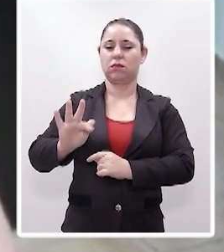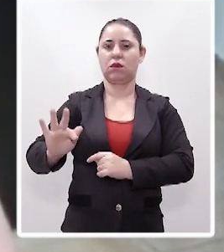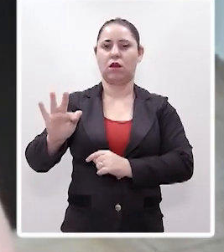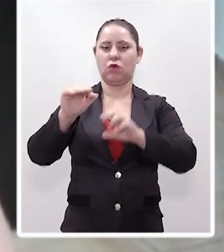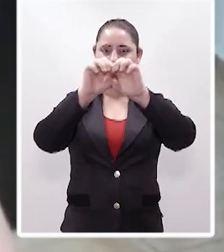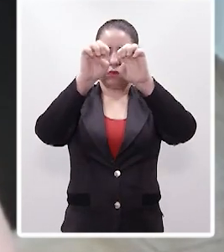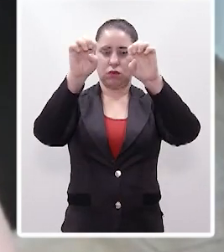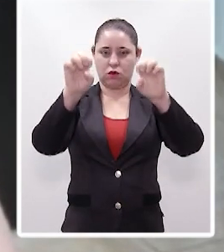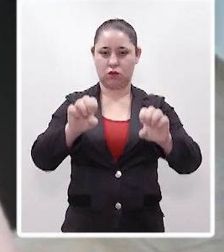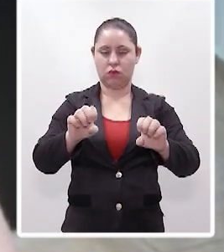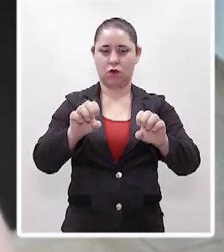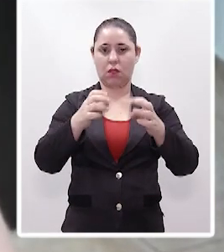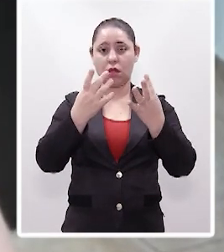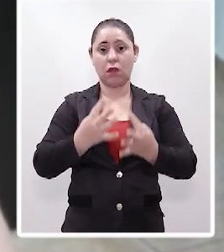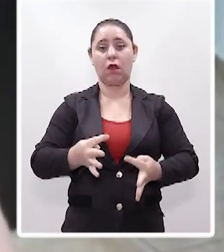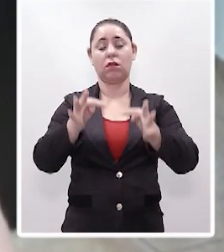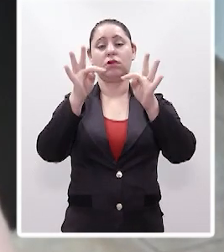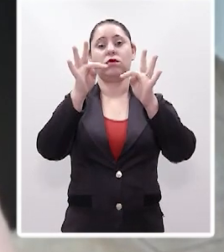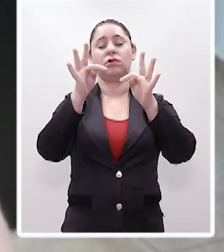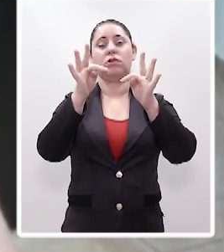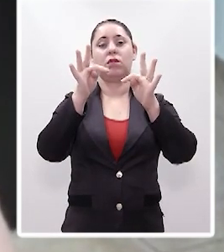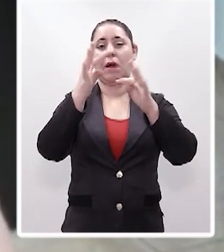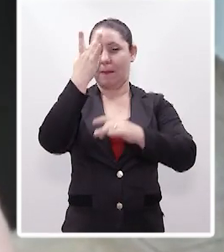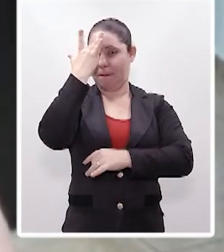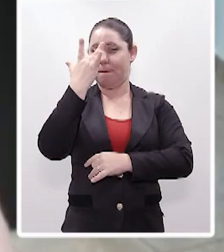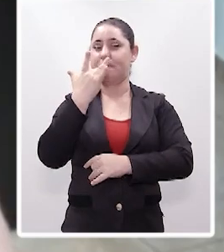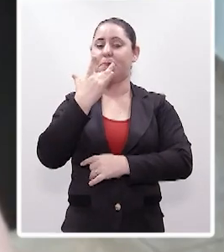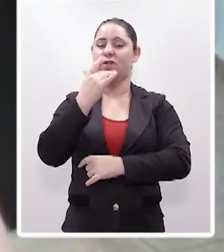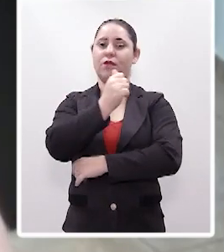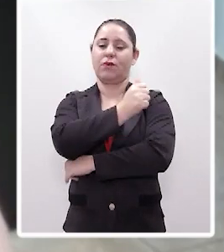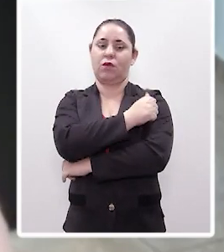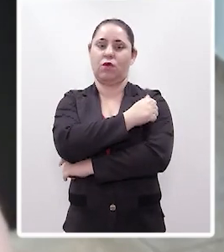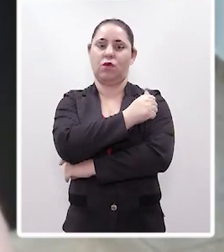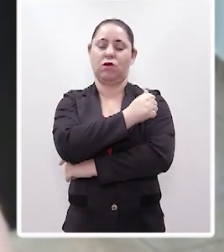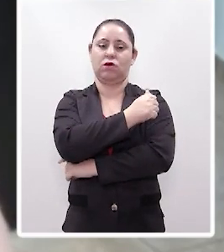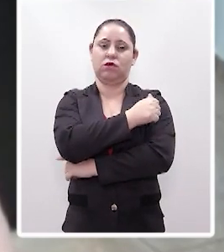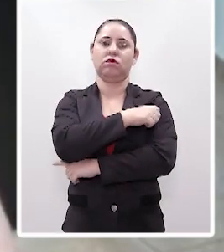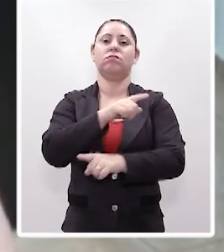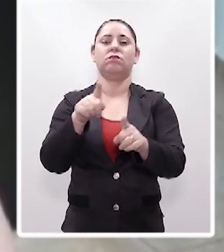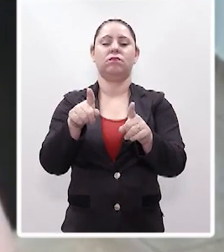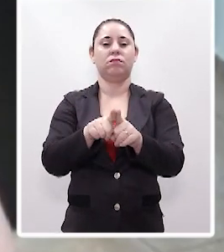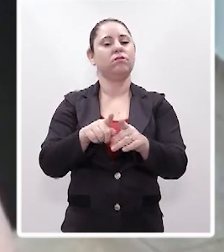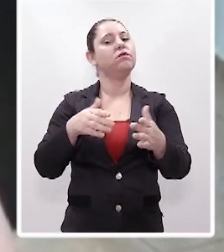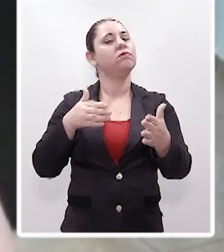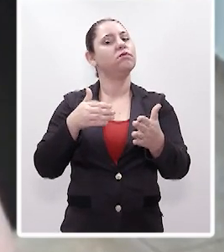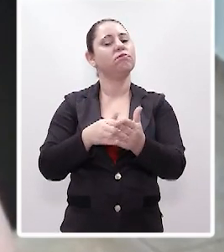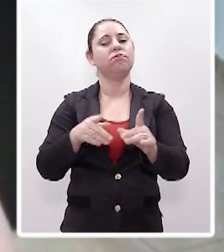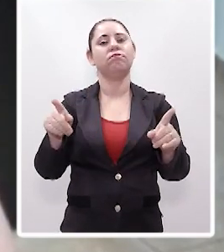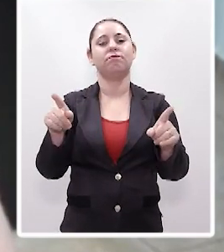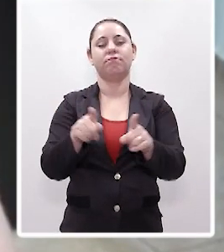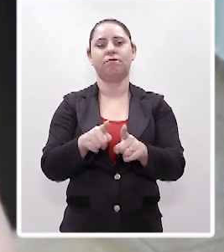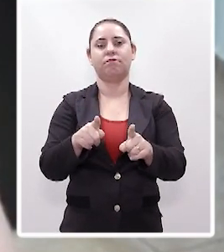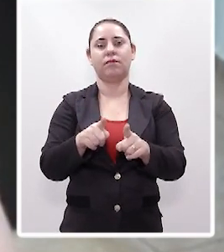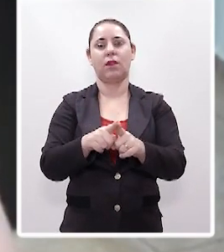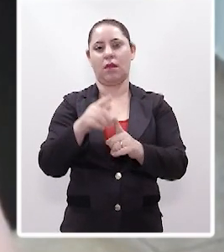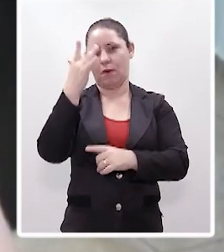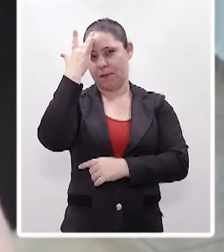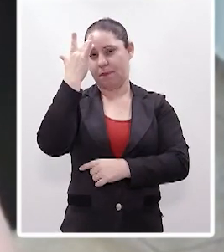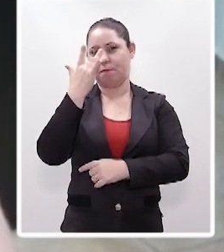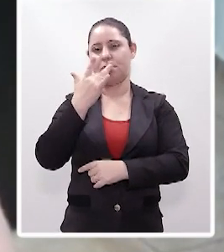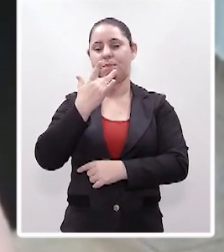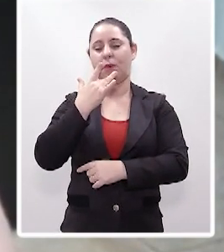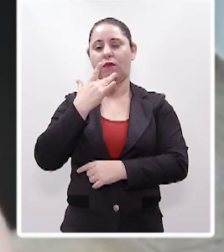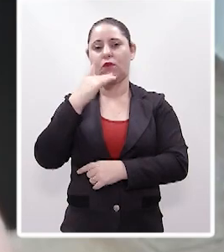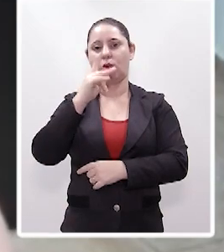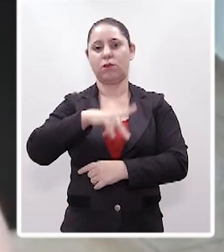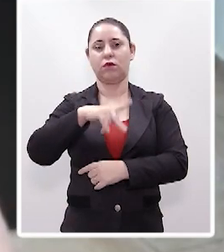pela infraestrutura tecnológica, pelo perfil dos estudantes e até pelo perfil